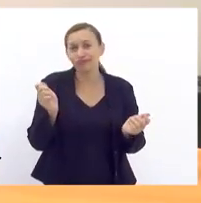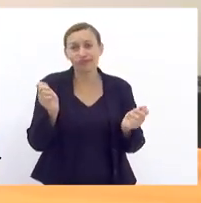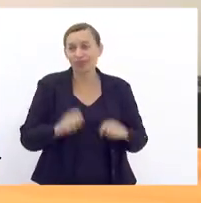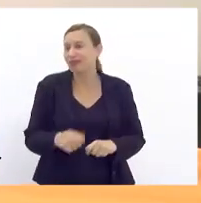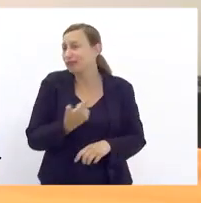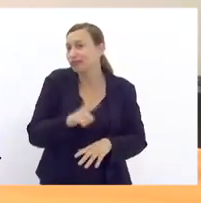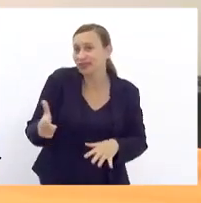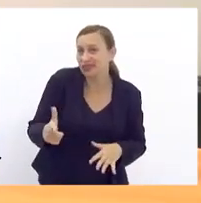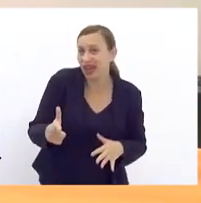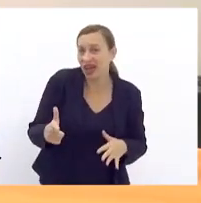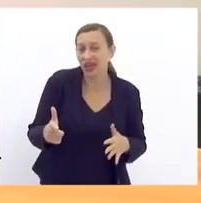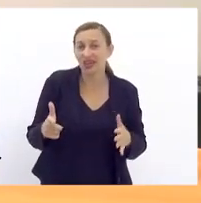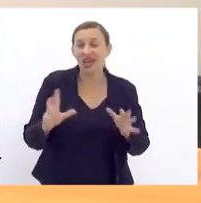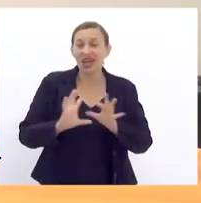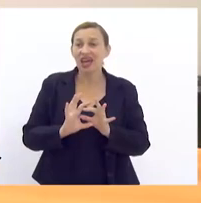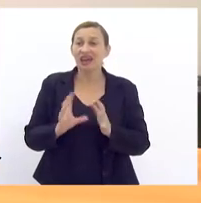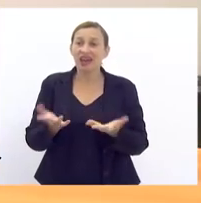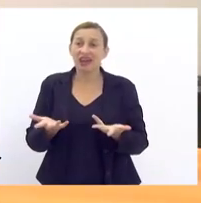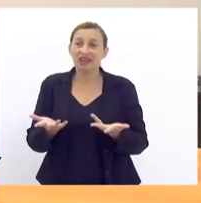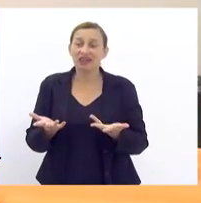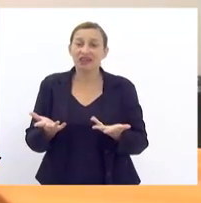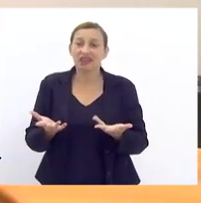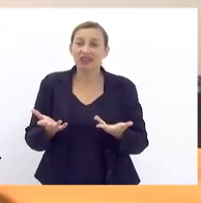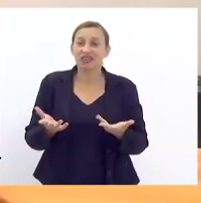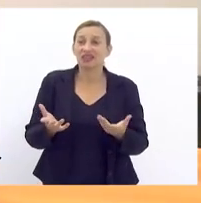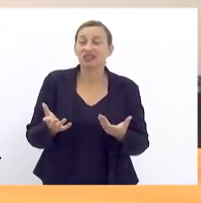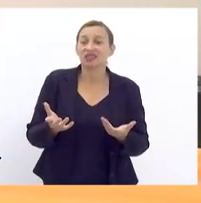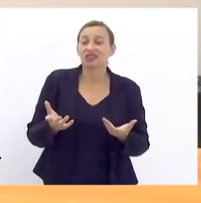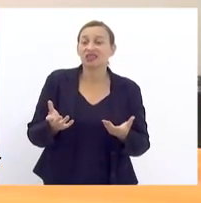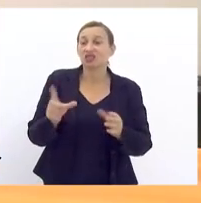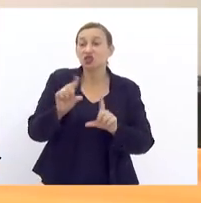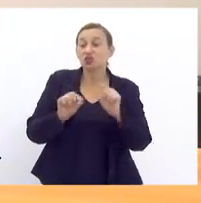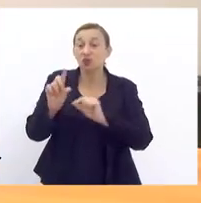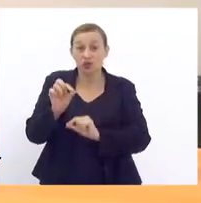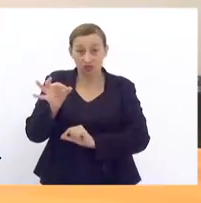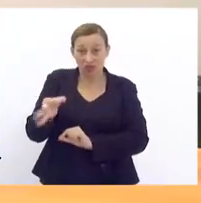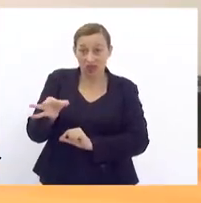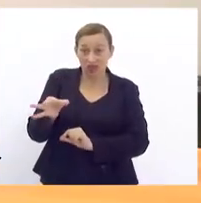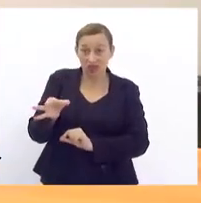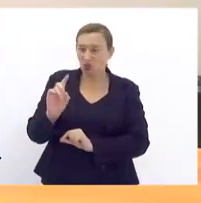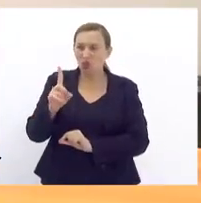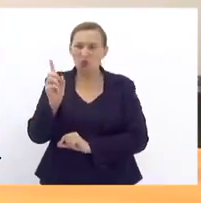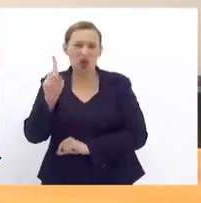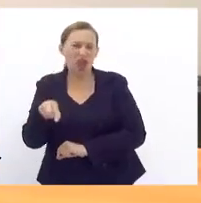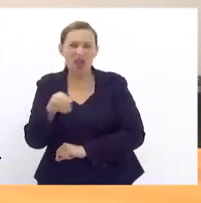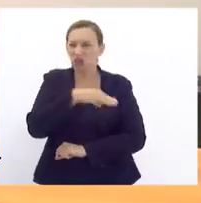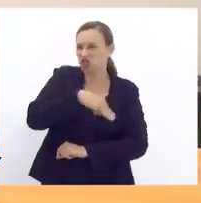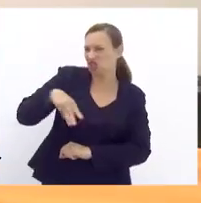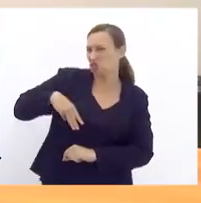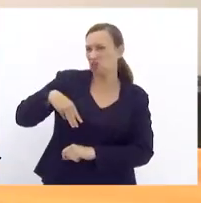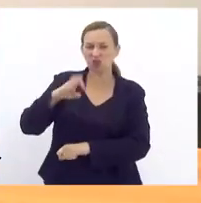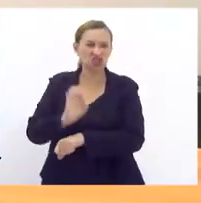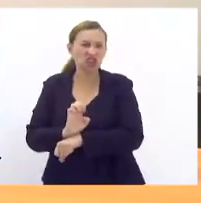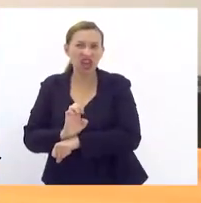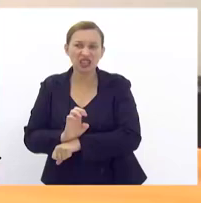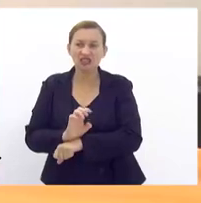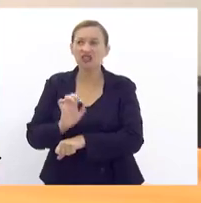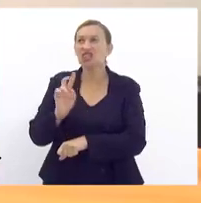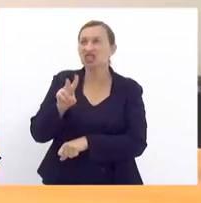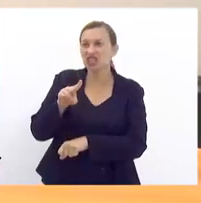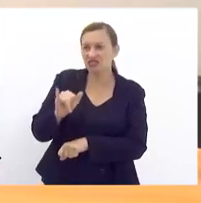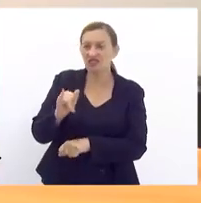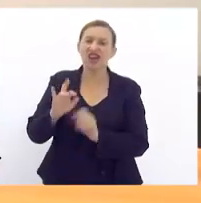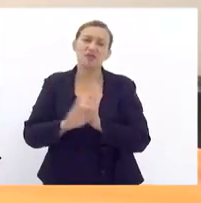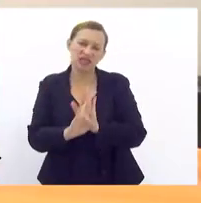se auto determinar efetivamente não é um ministério público ou estado que vai realmente